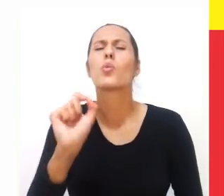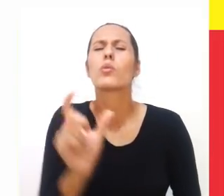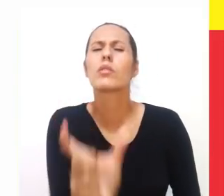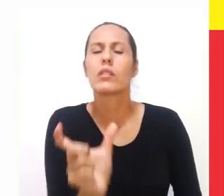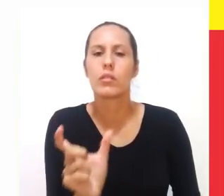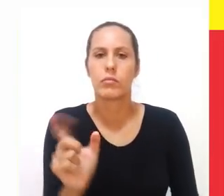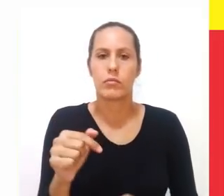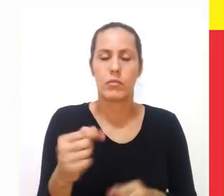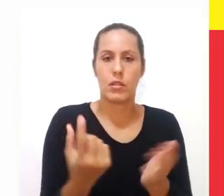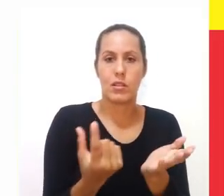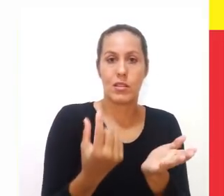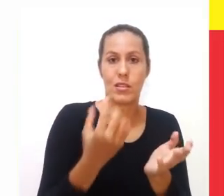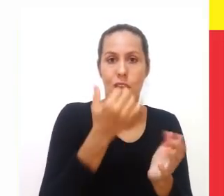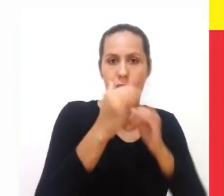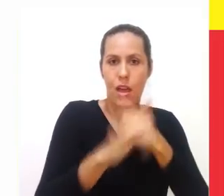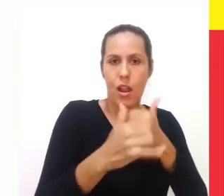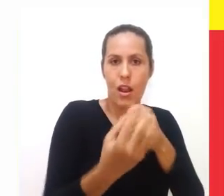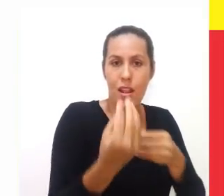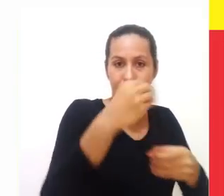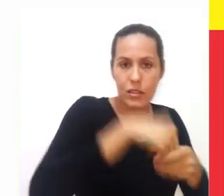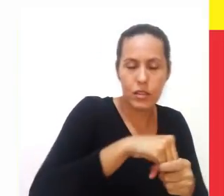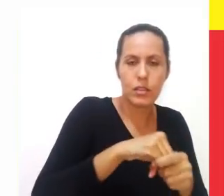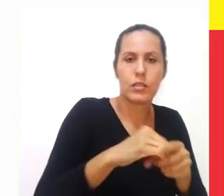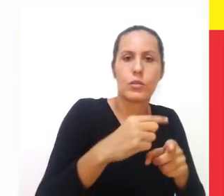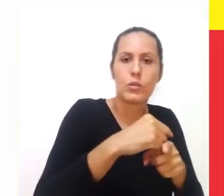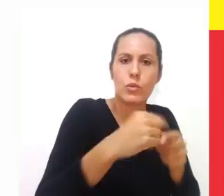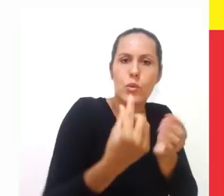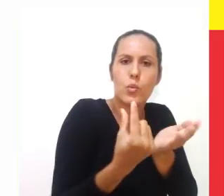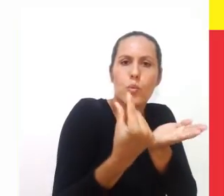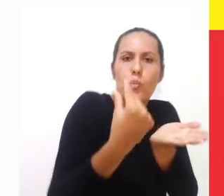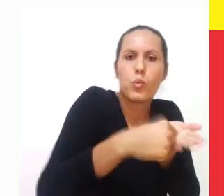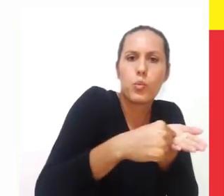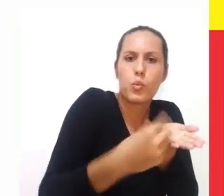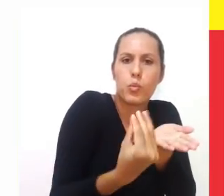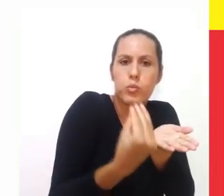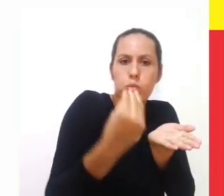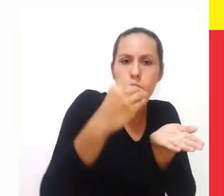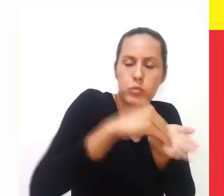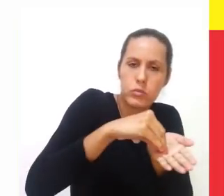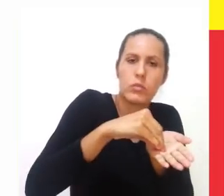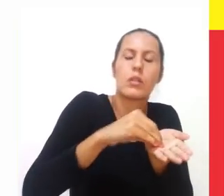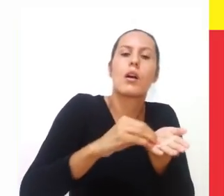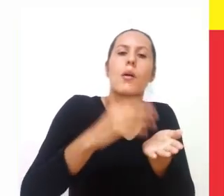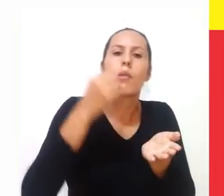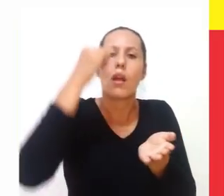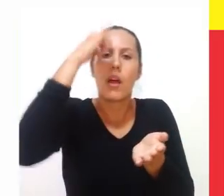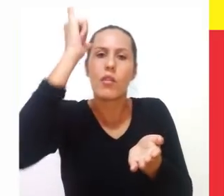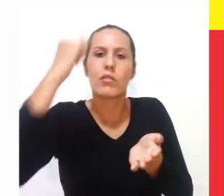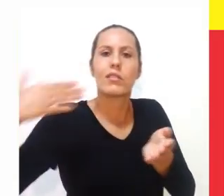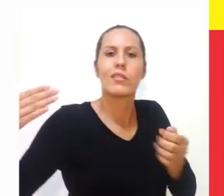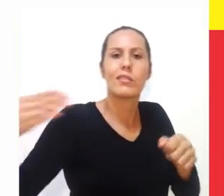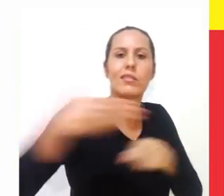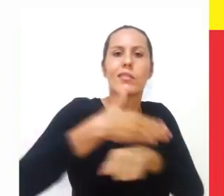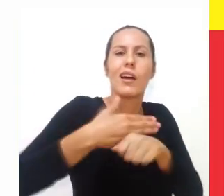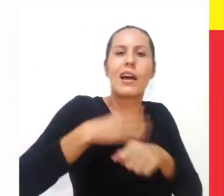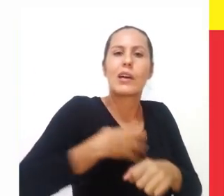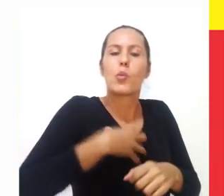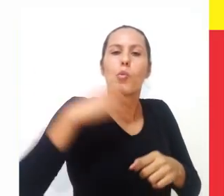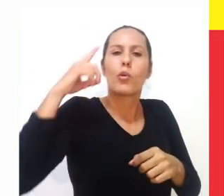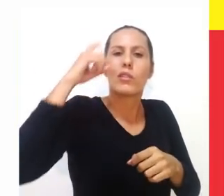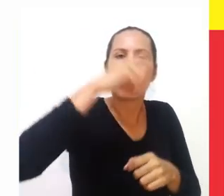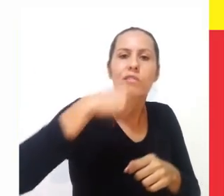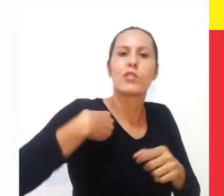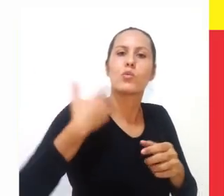quanto maior o valor da resistência elétrica, maior a dificuldade que a corrente elétrica encontrará para percorrer o condutor. Ou